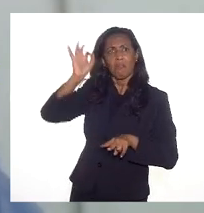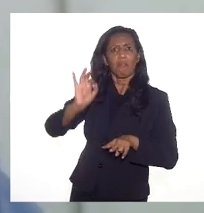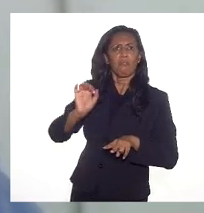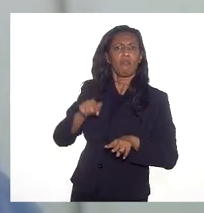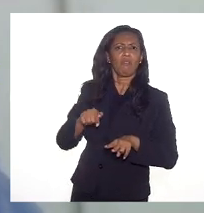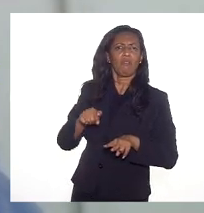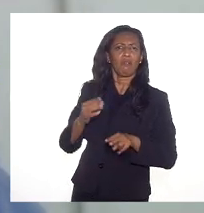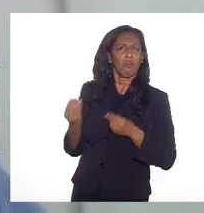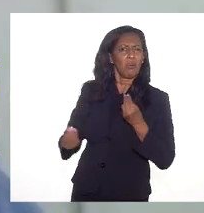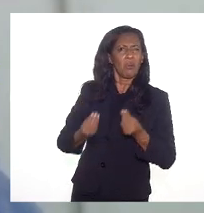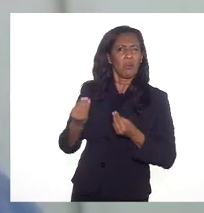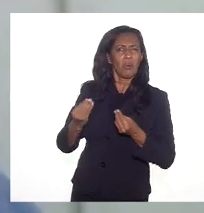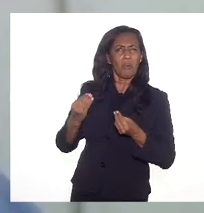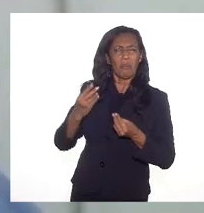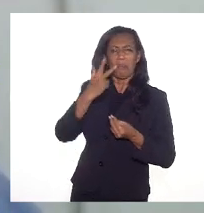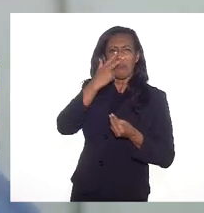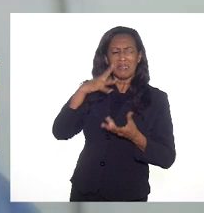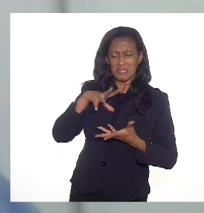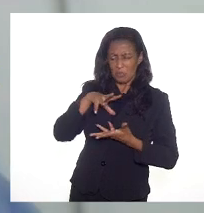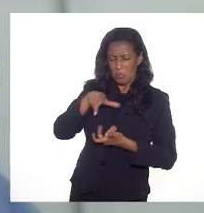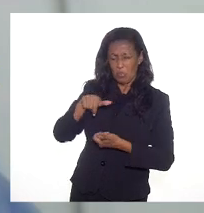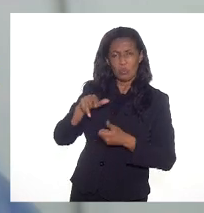como fossem mundos à partes.